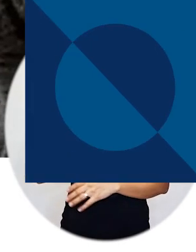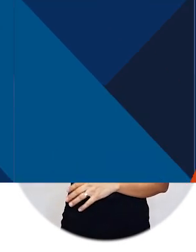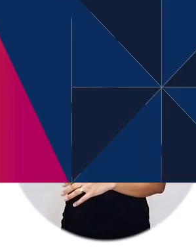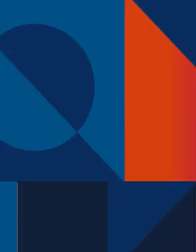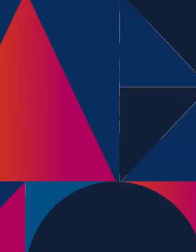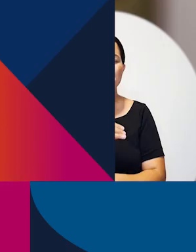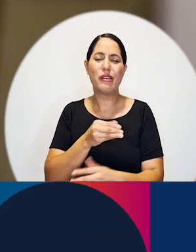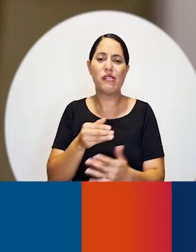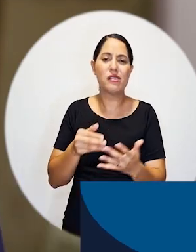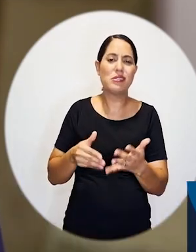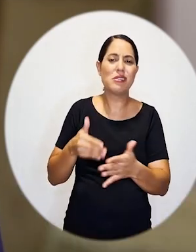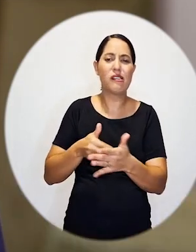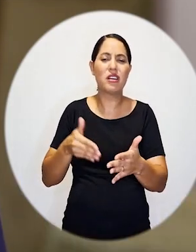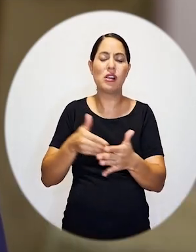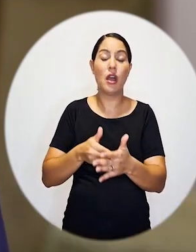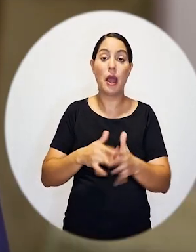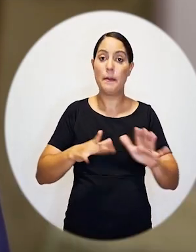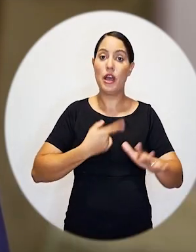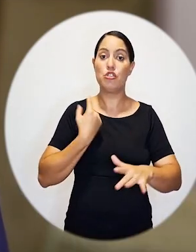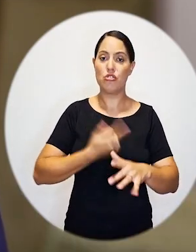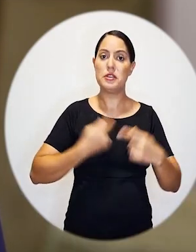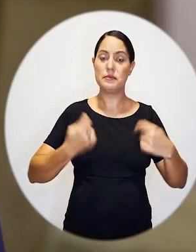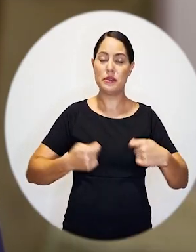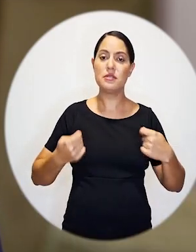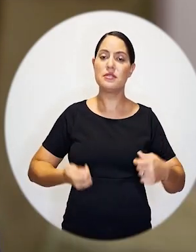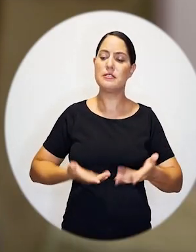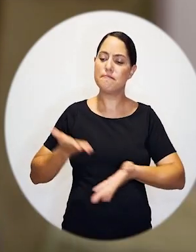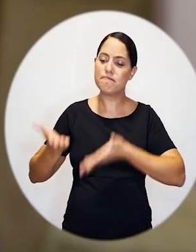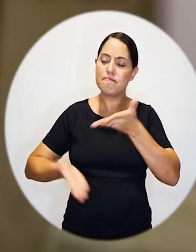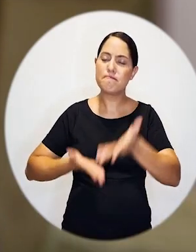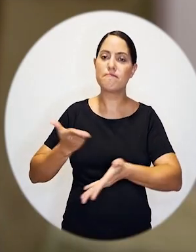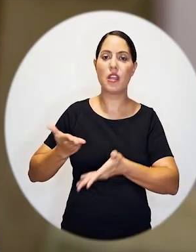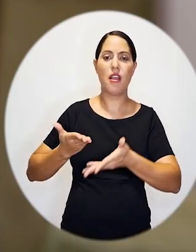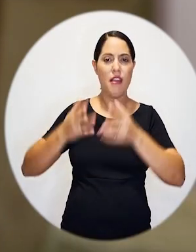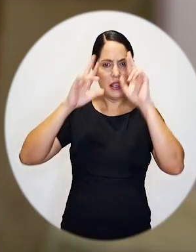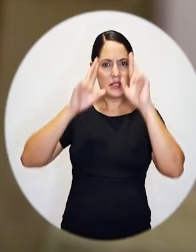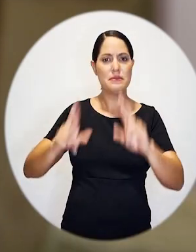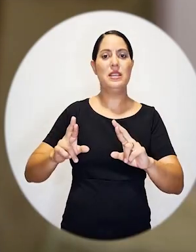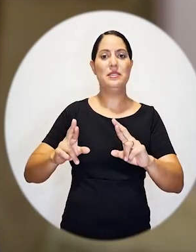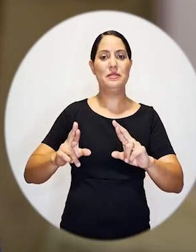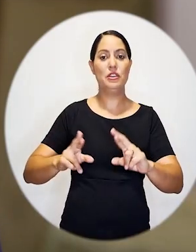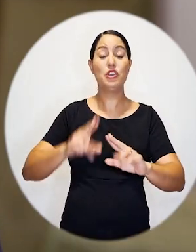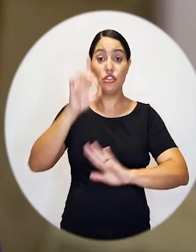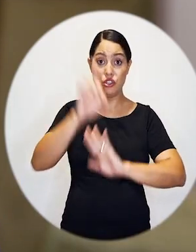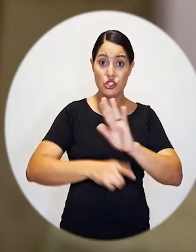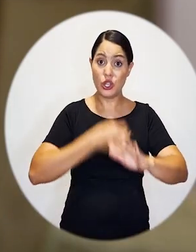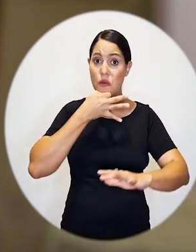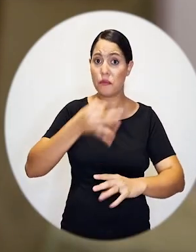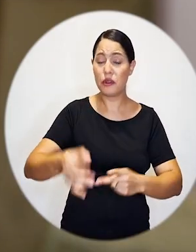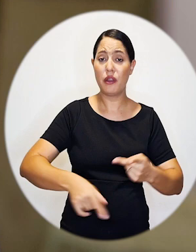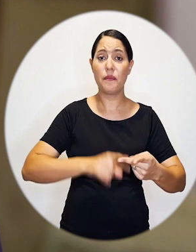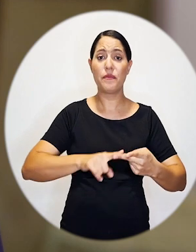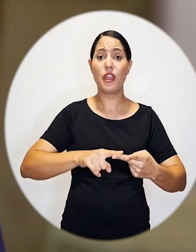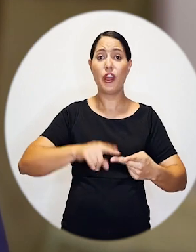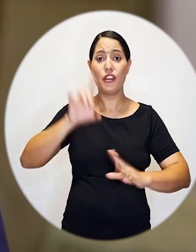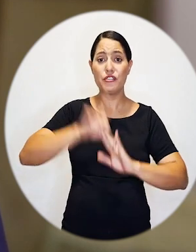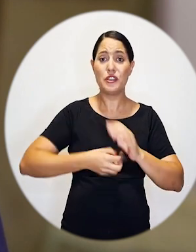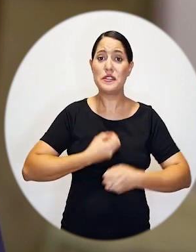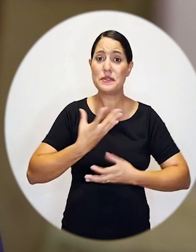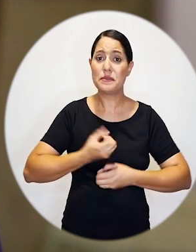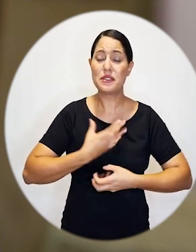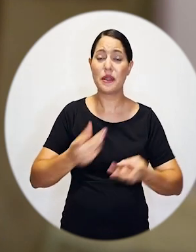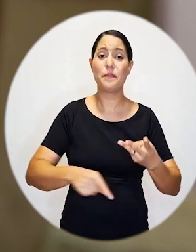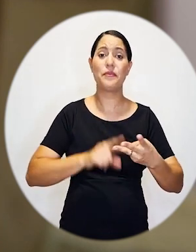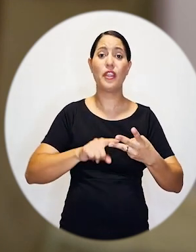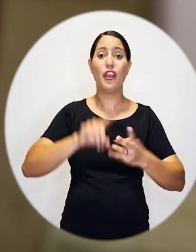as liberdades sejam respeitadas, em que o direito de opinião, o direito de expressão, o